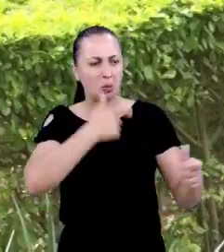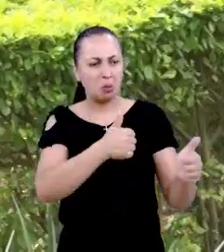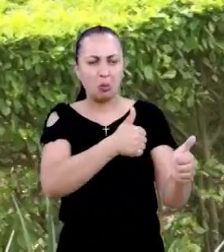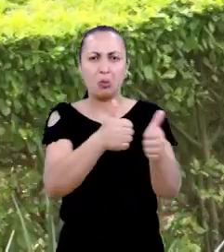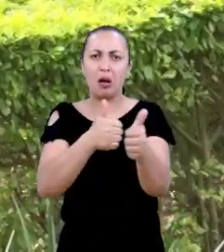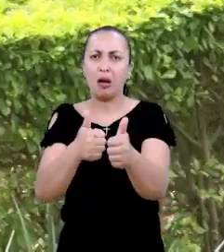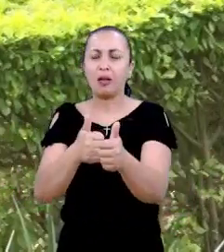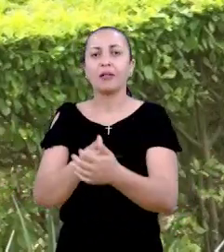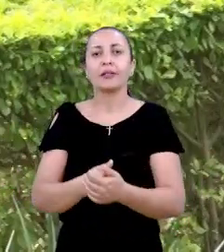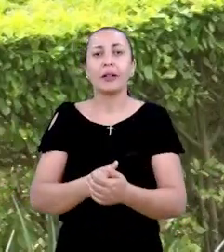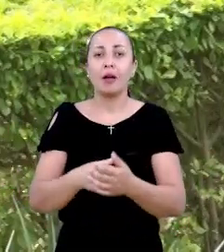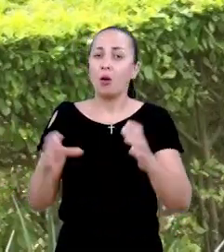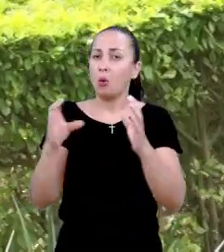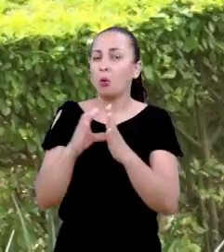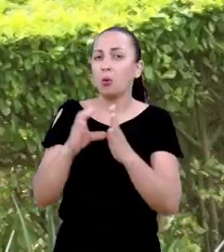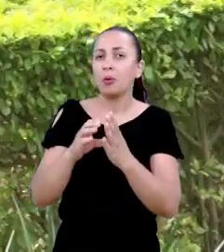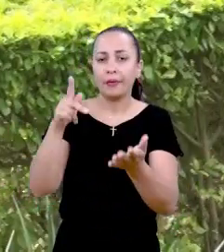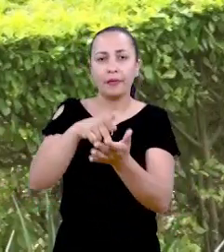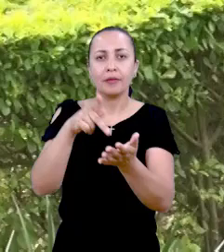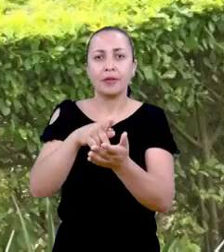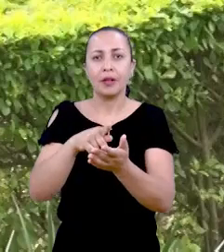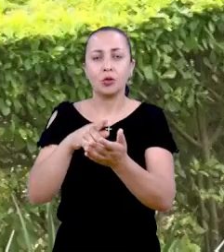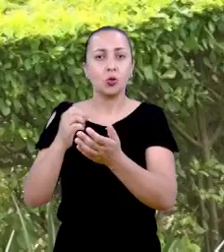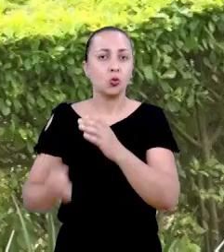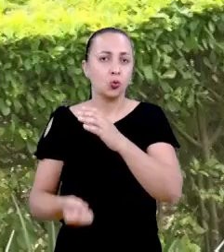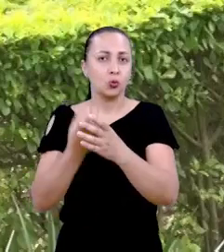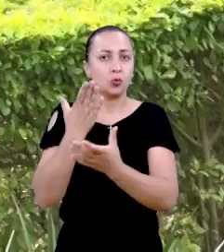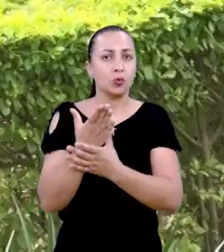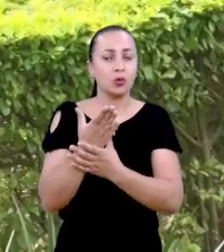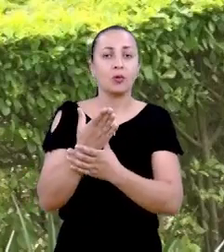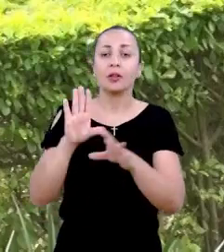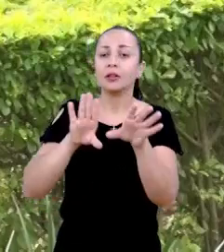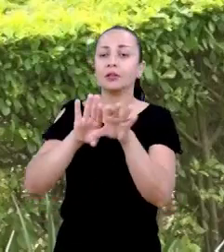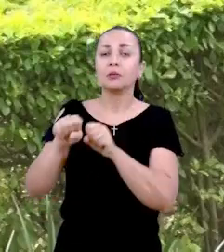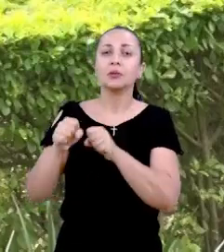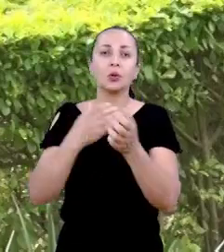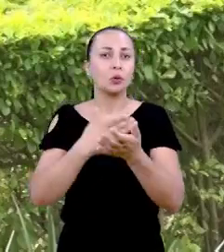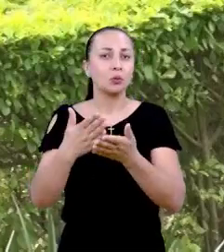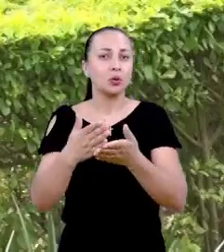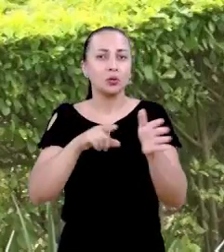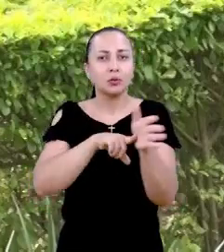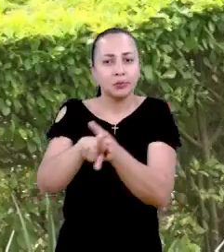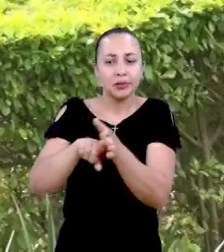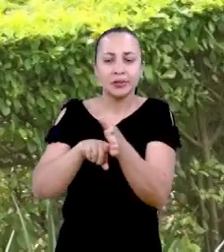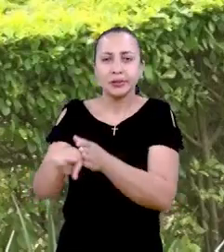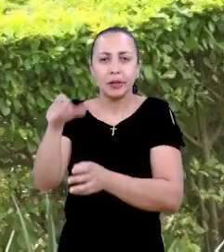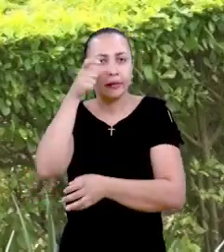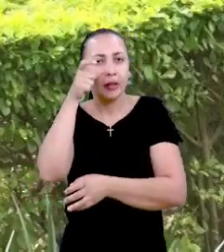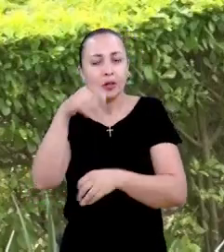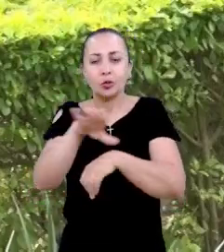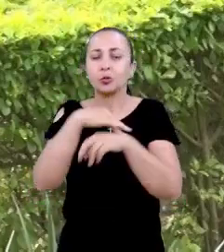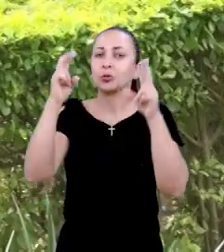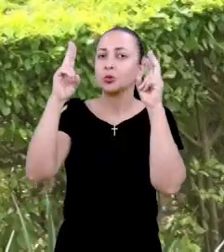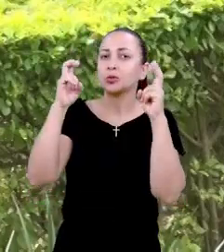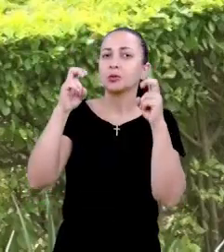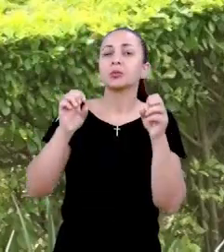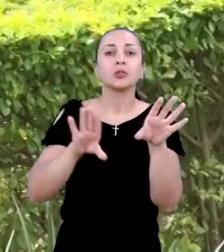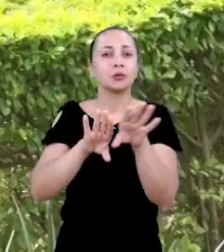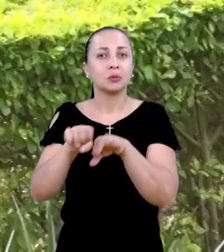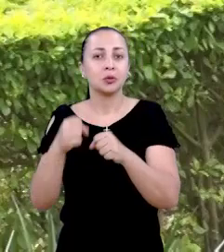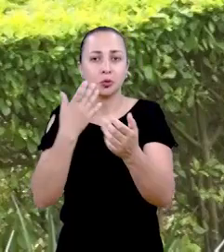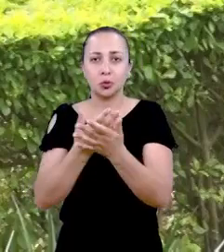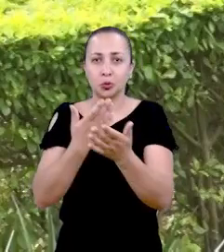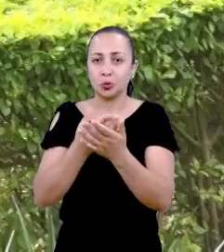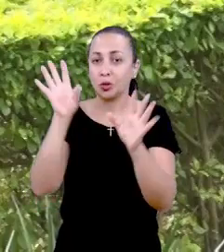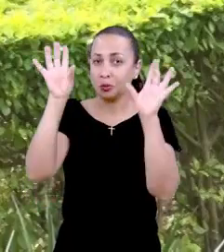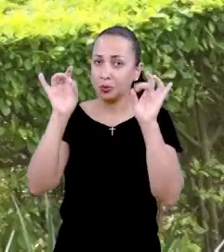ativos na ditadura ainda ocupam espaços de poder e sequer foram processados. Então foi nesse período que a Comissão Nacional da Verdade foi